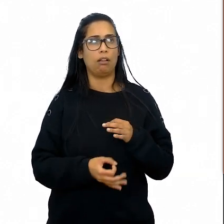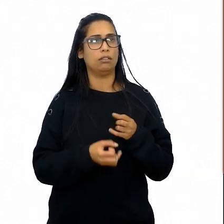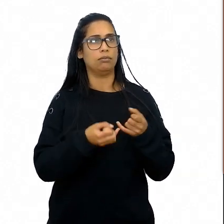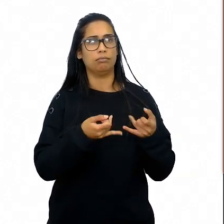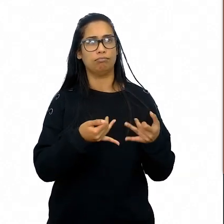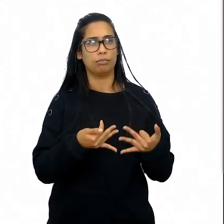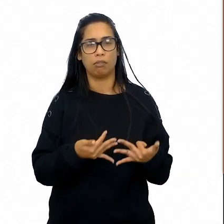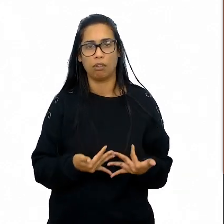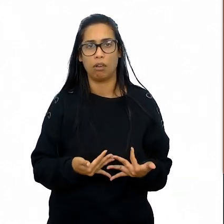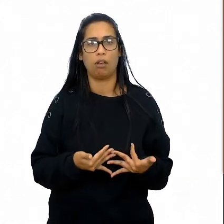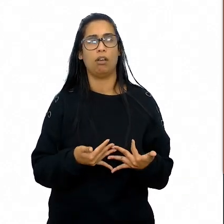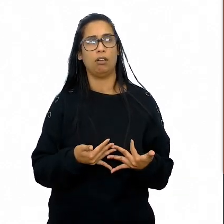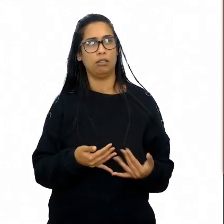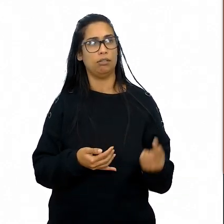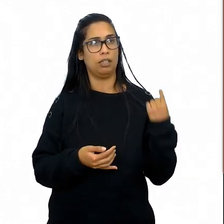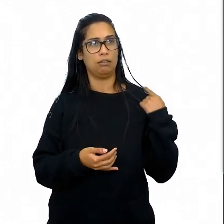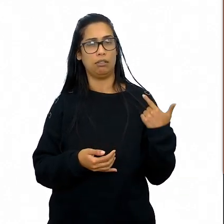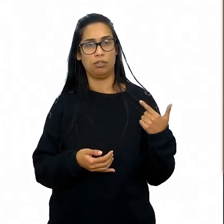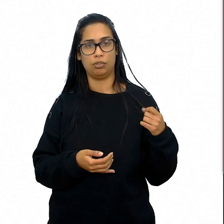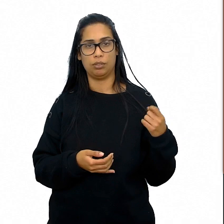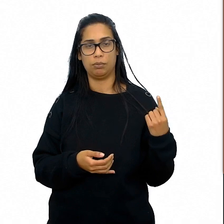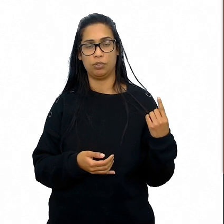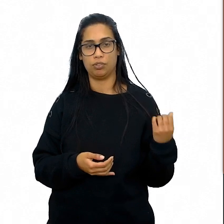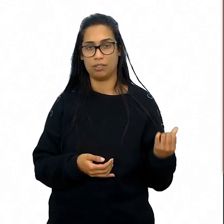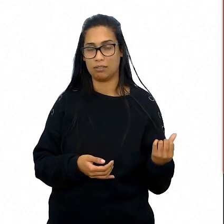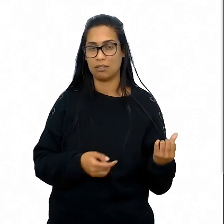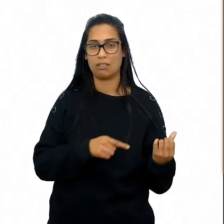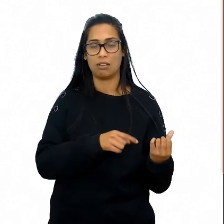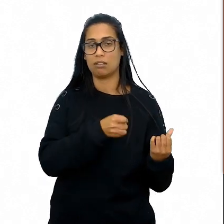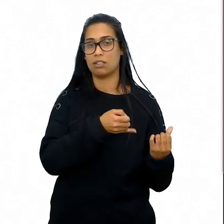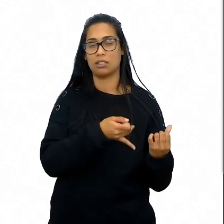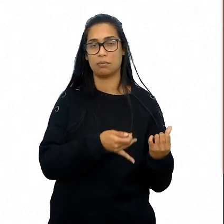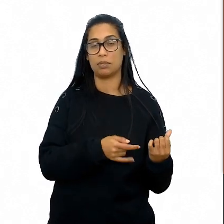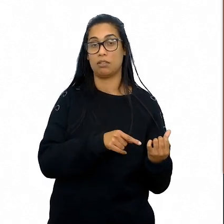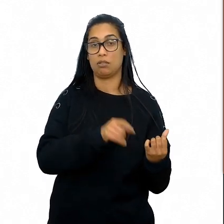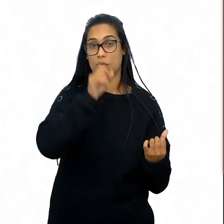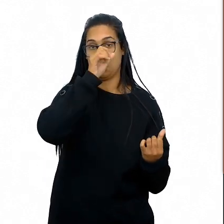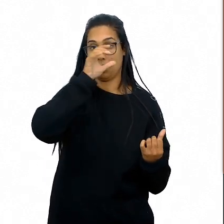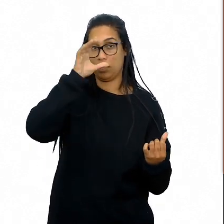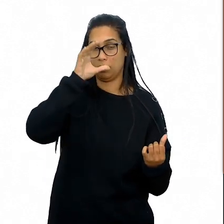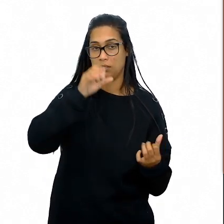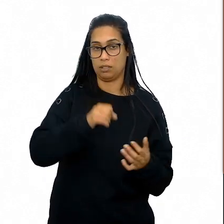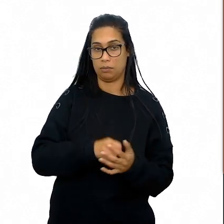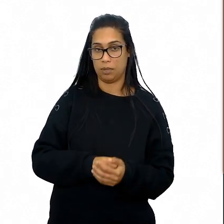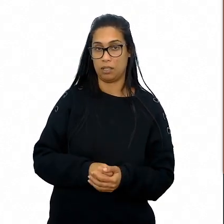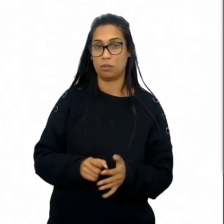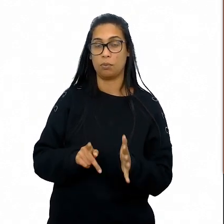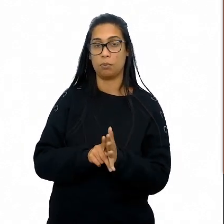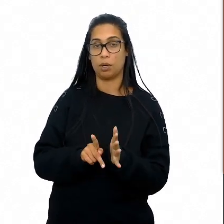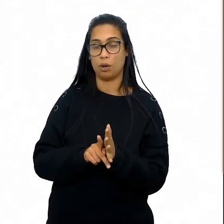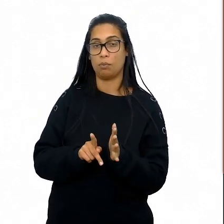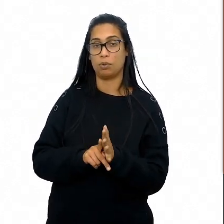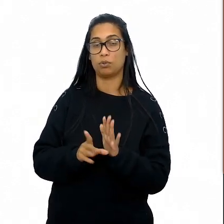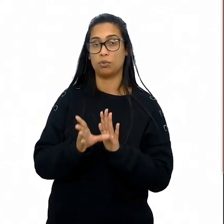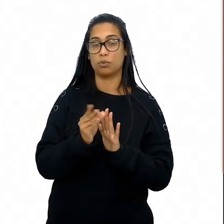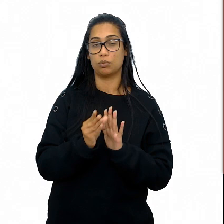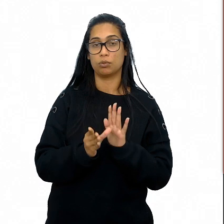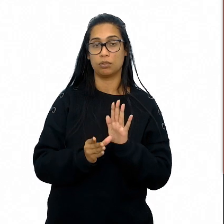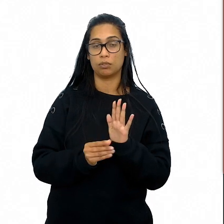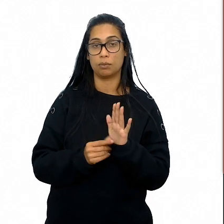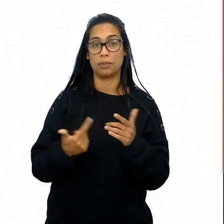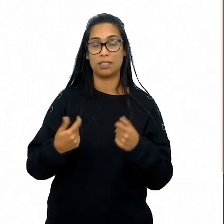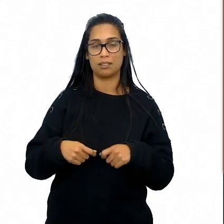2016 Esse já é um pouco mais recente ele afirma que o conhecimento horizontal do conteúdo relaciona-se com a